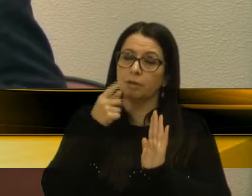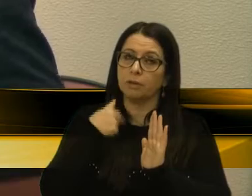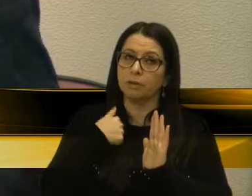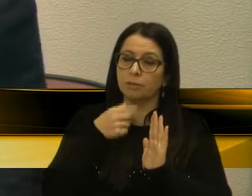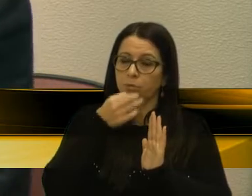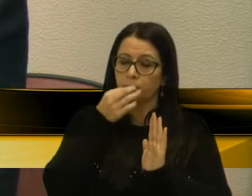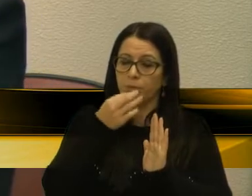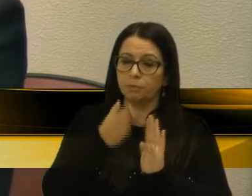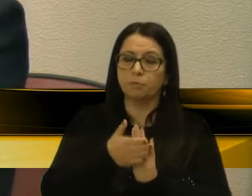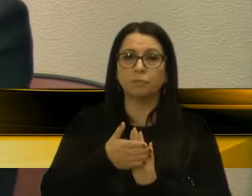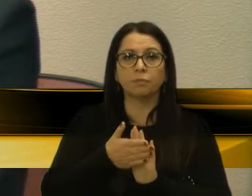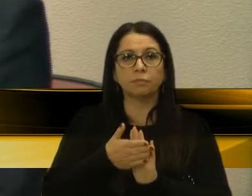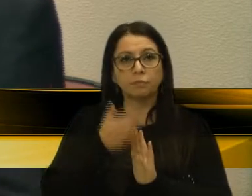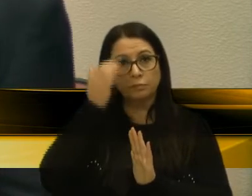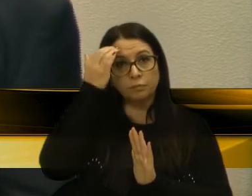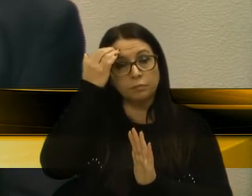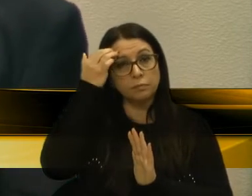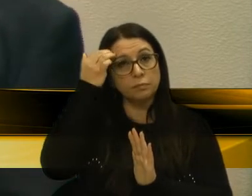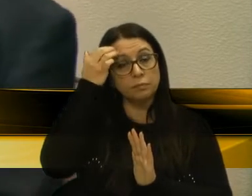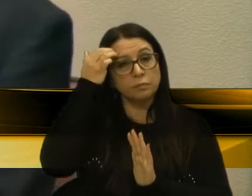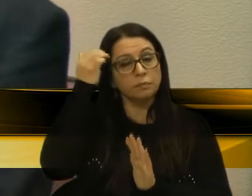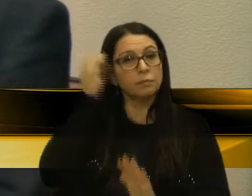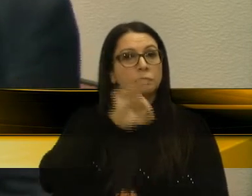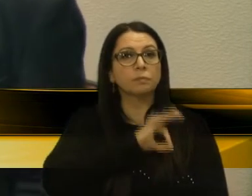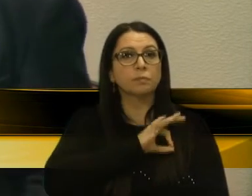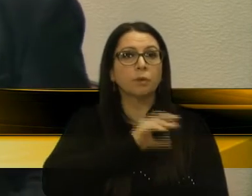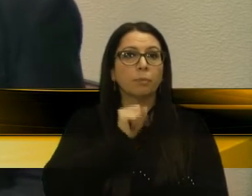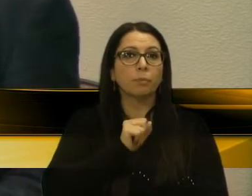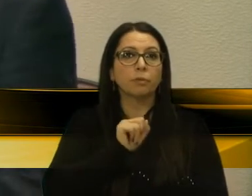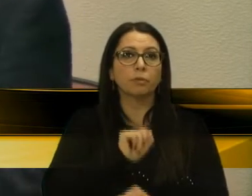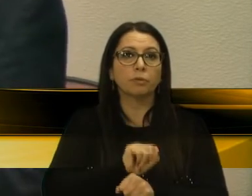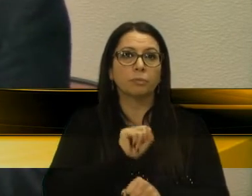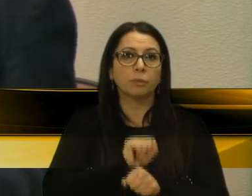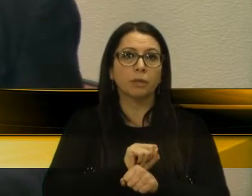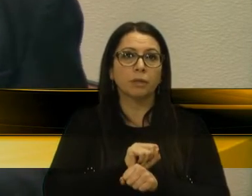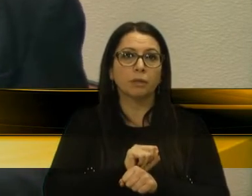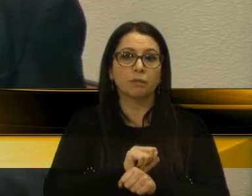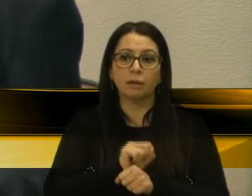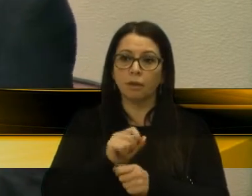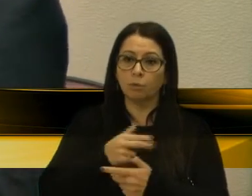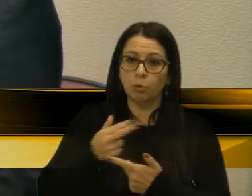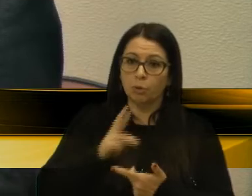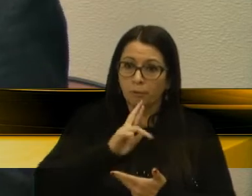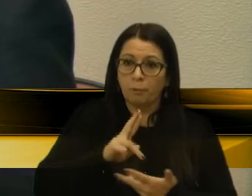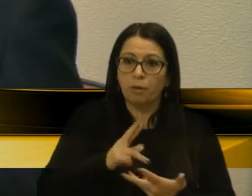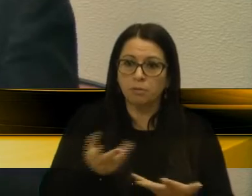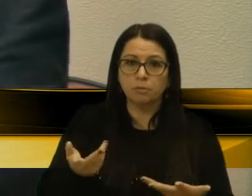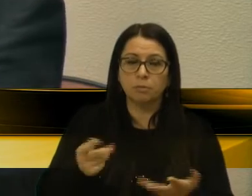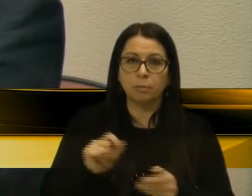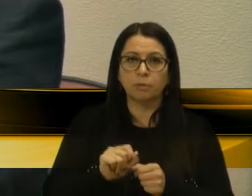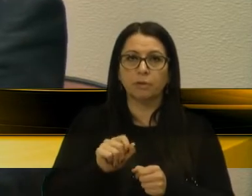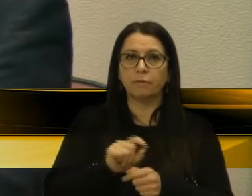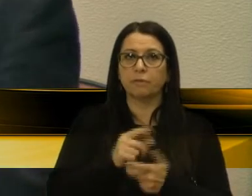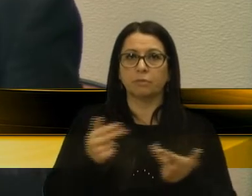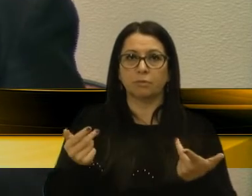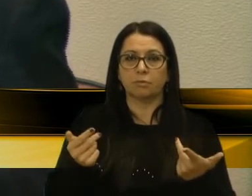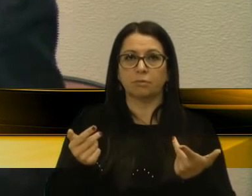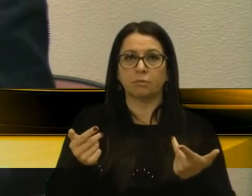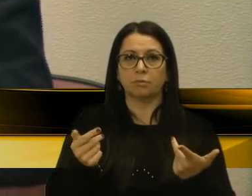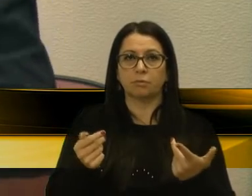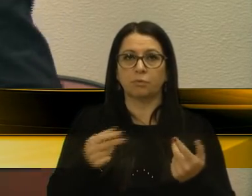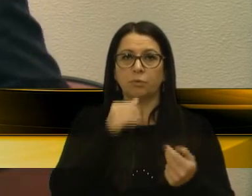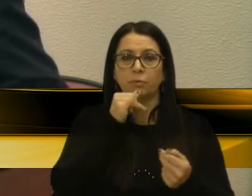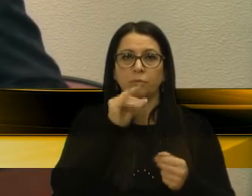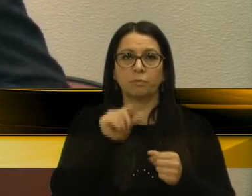minha opinião de que o policial não pode ter que aguardar uma reação para poder reagir. Daqui a pouco